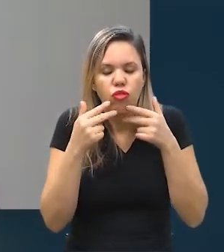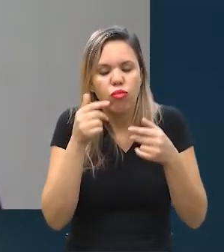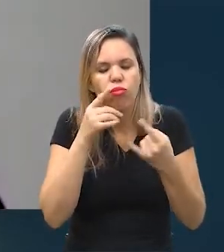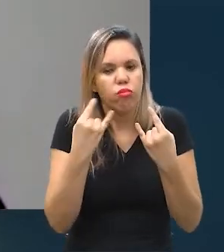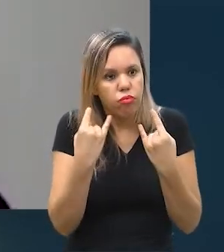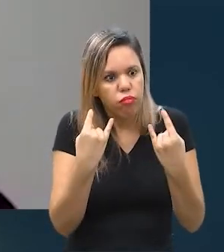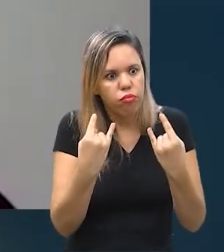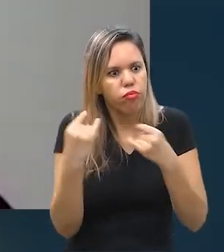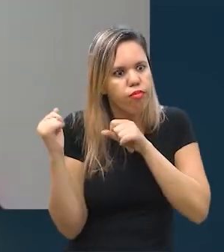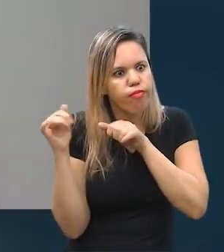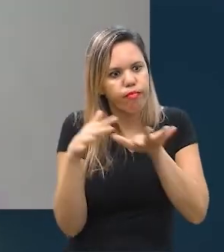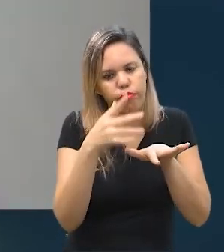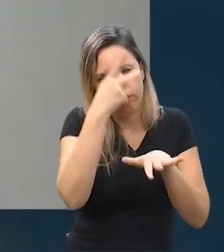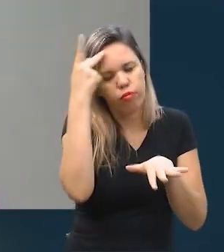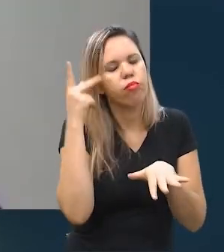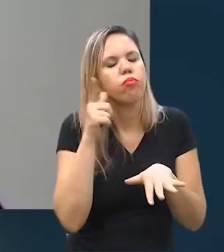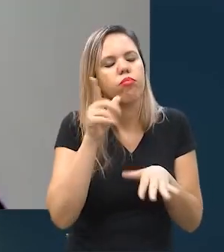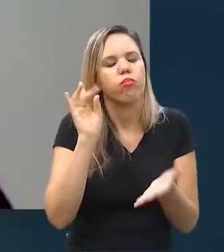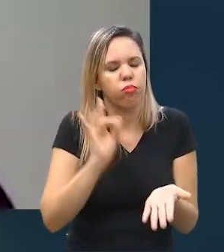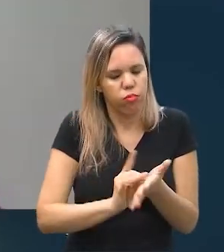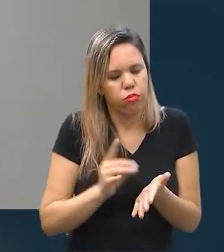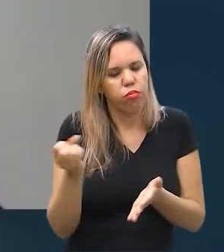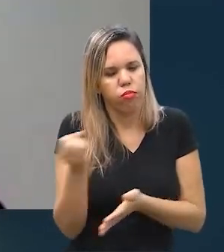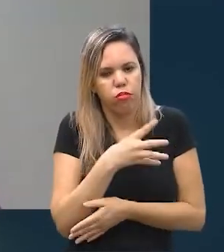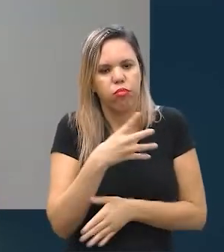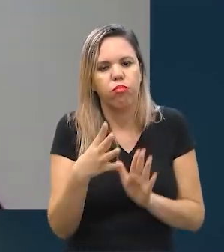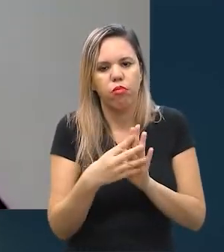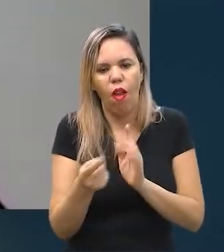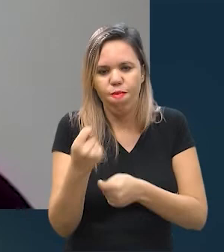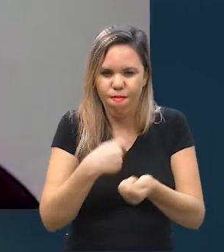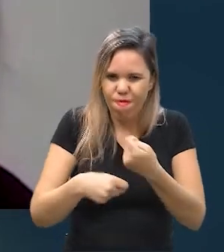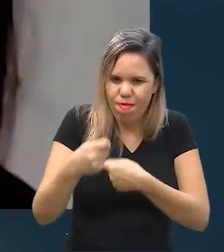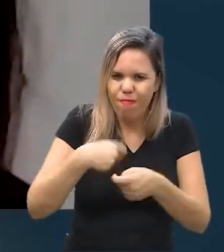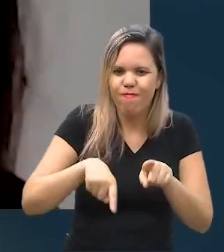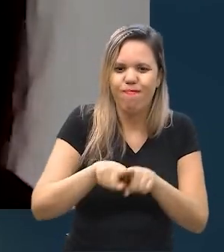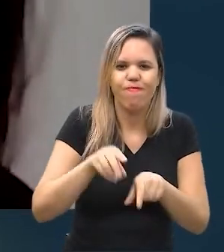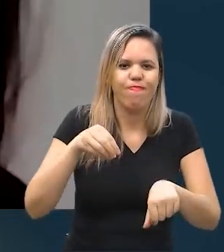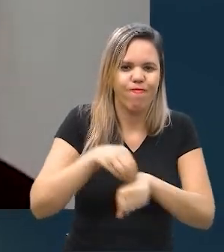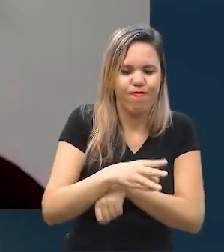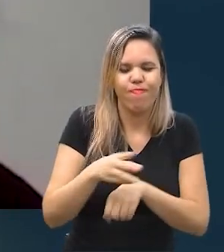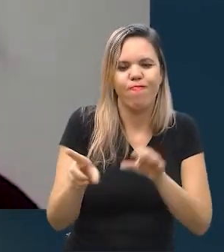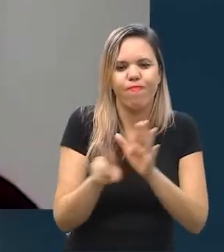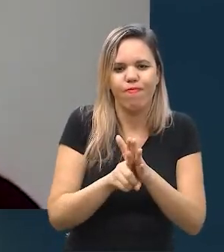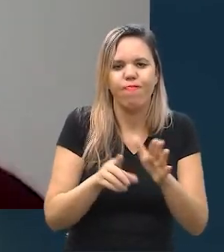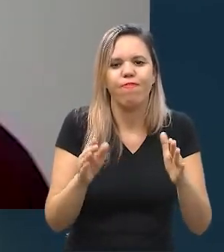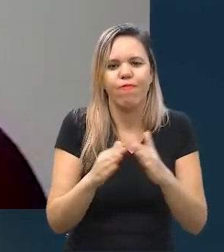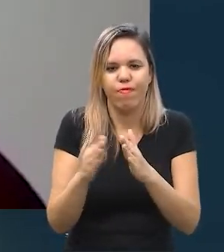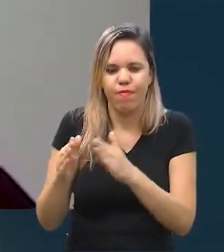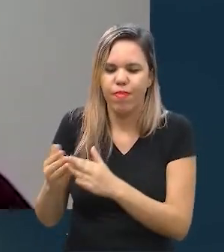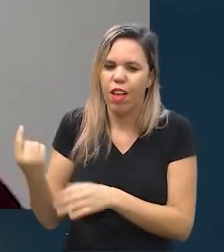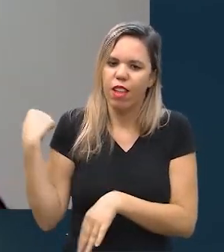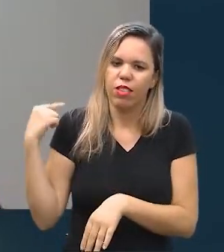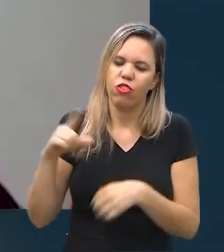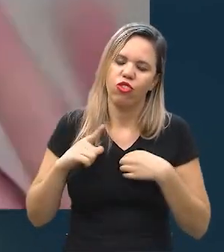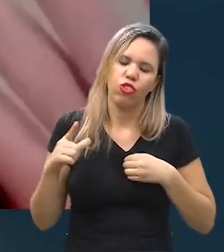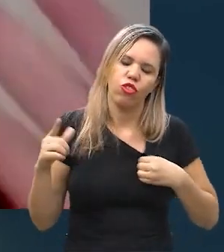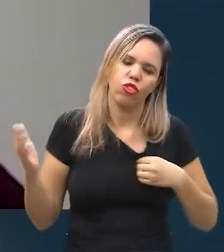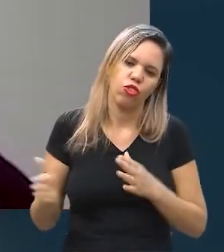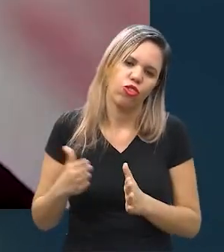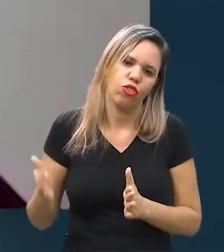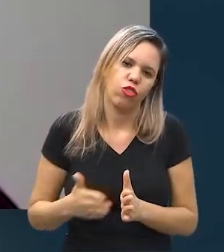atrair público realmente para esse novo modelo de negócio que eles trazem para a propriedade, que até então tinha uma